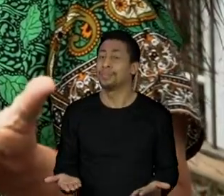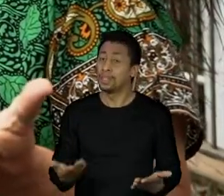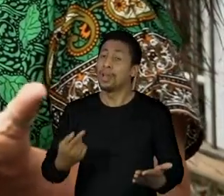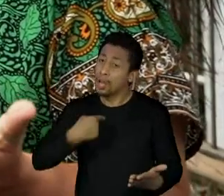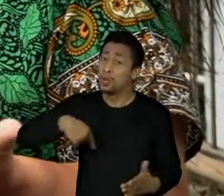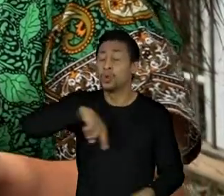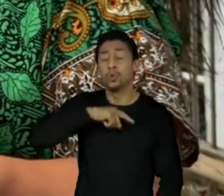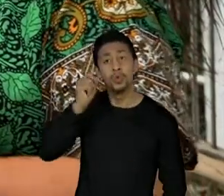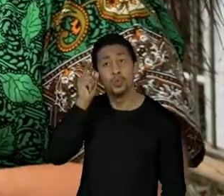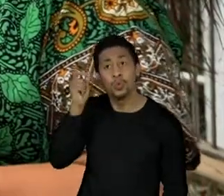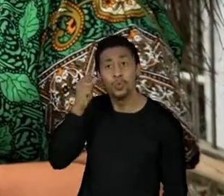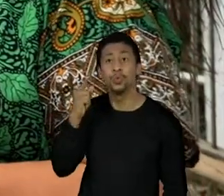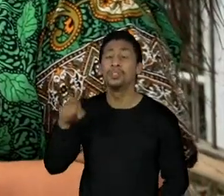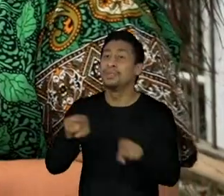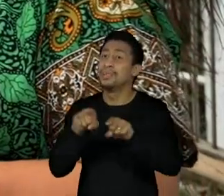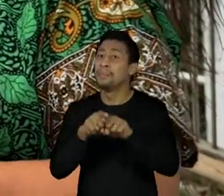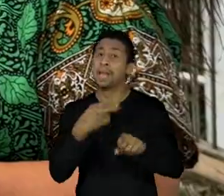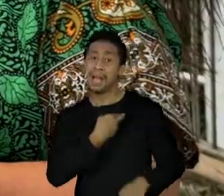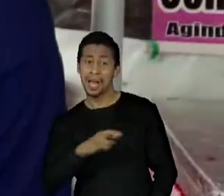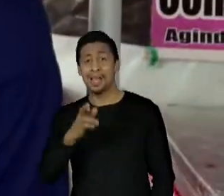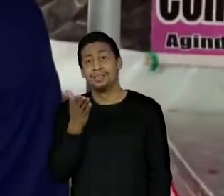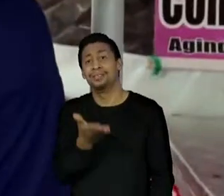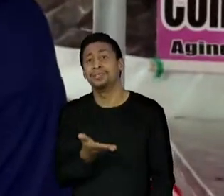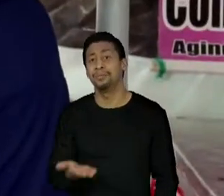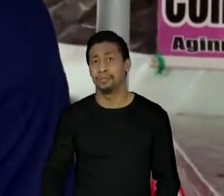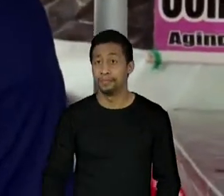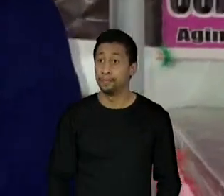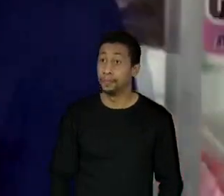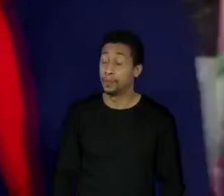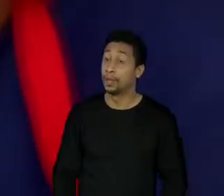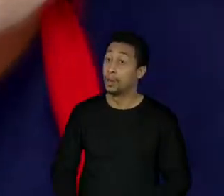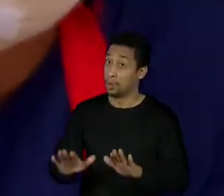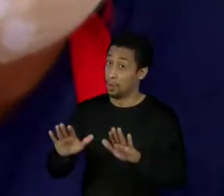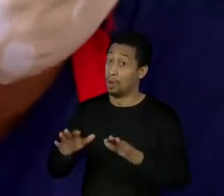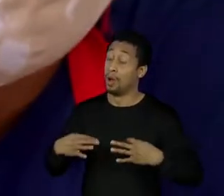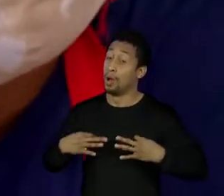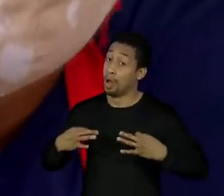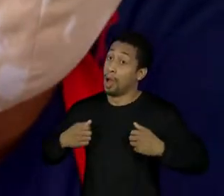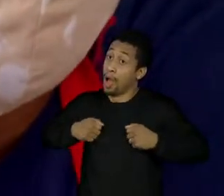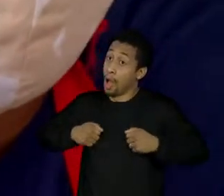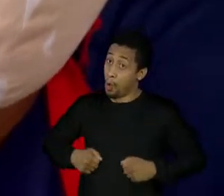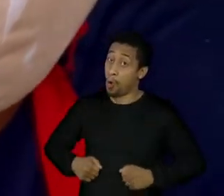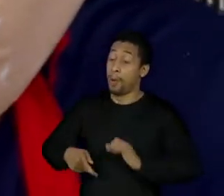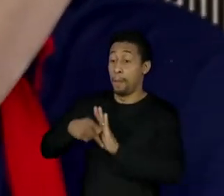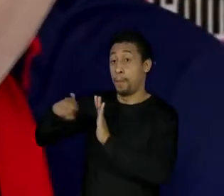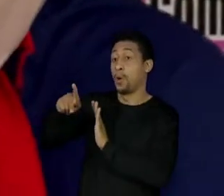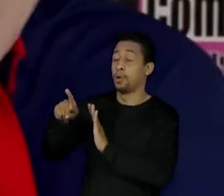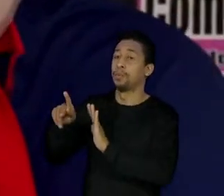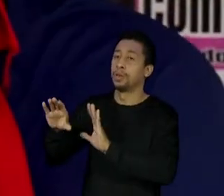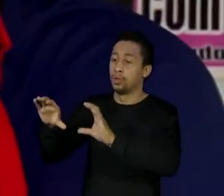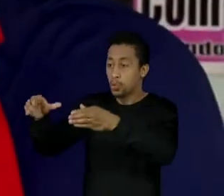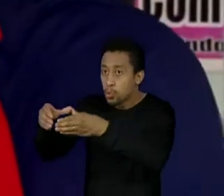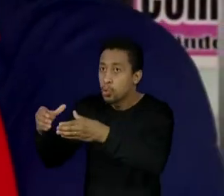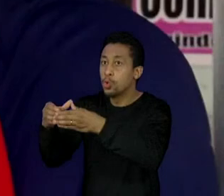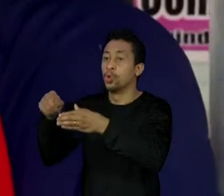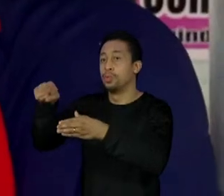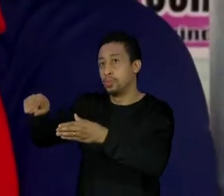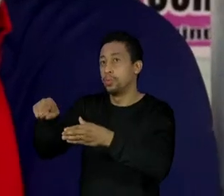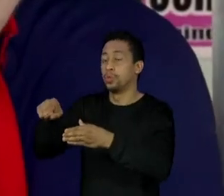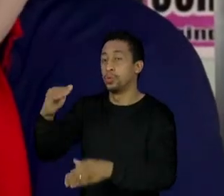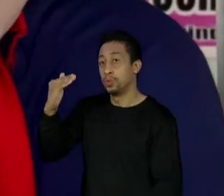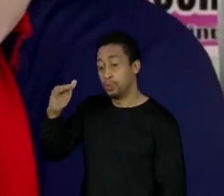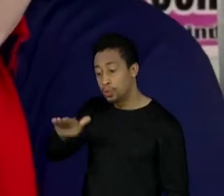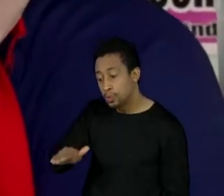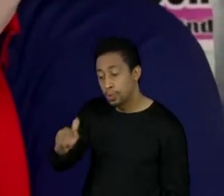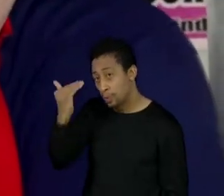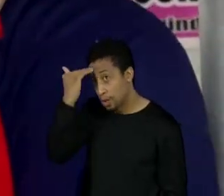a nossa cultura e a nossa religiosidade. E se quando for ser uma roupa típica do povo do candomblé, acho que também seria desrespeitoso